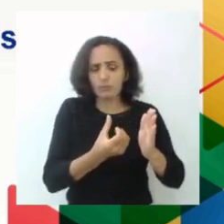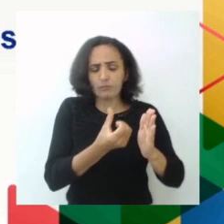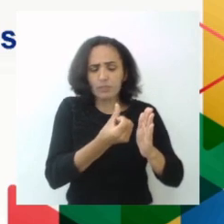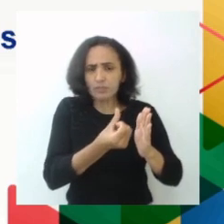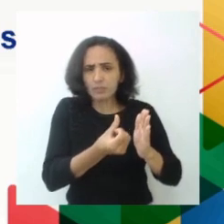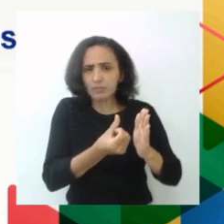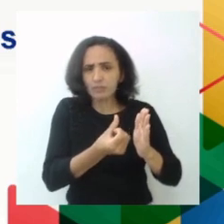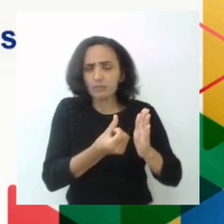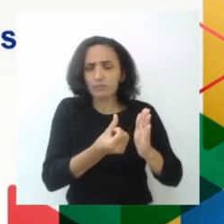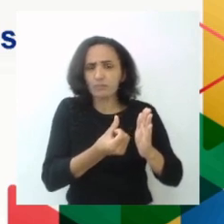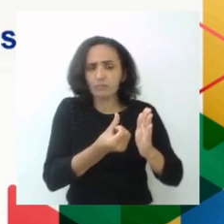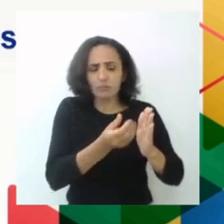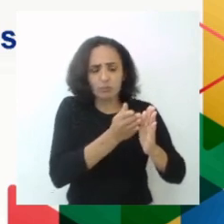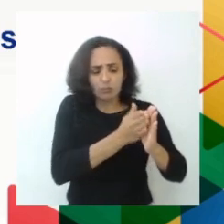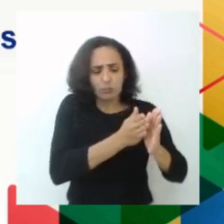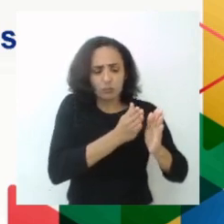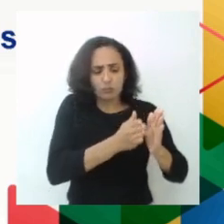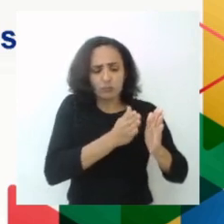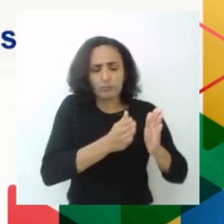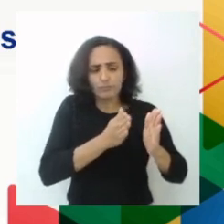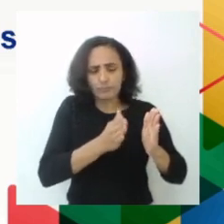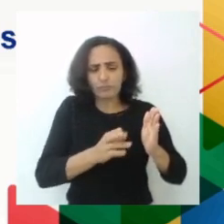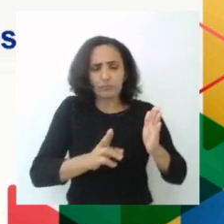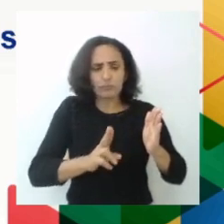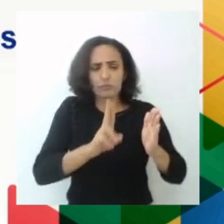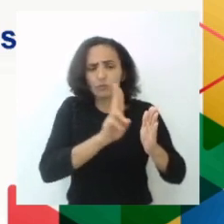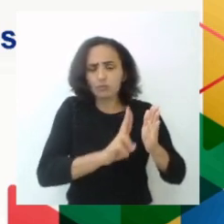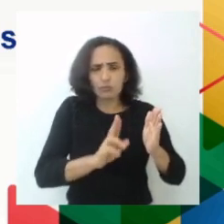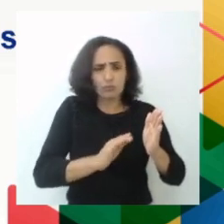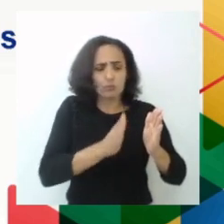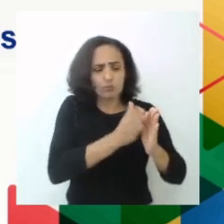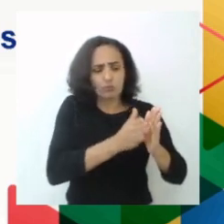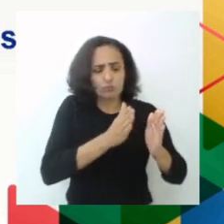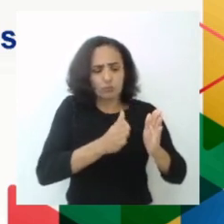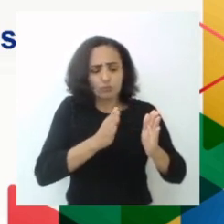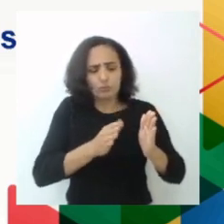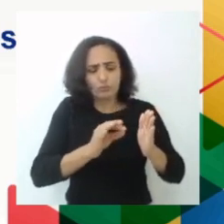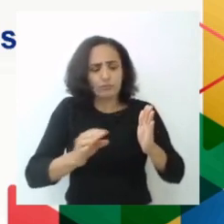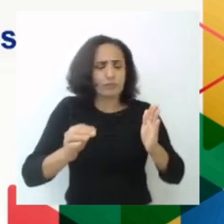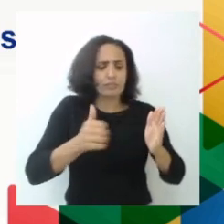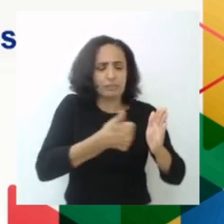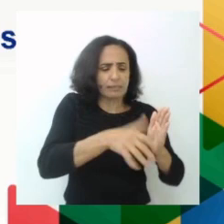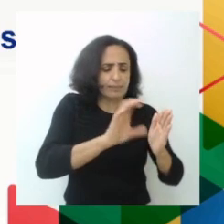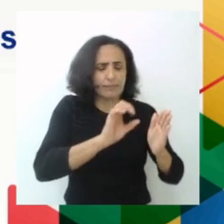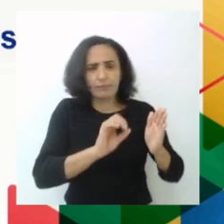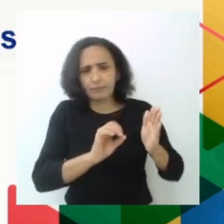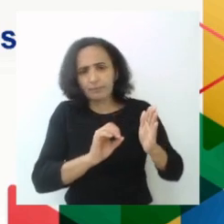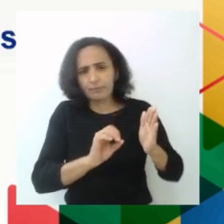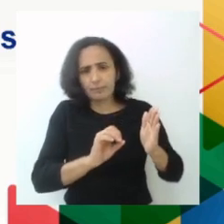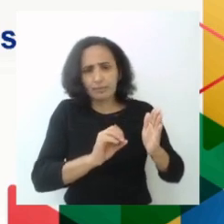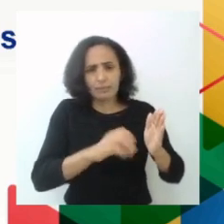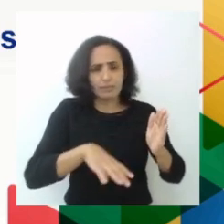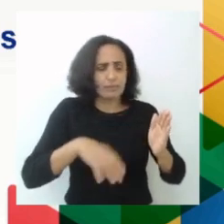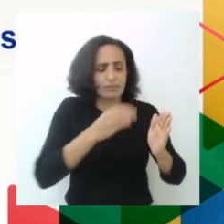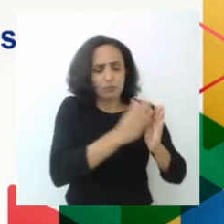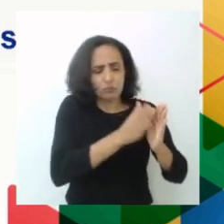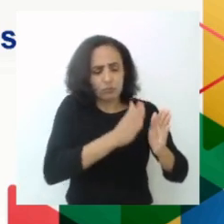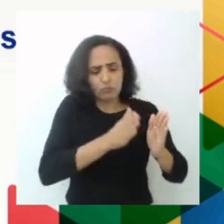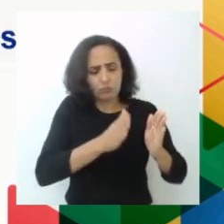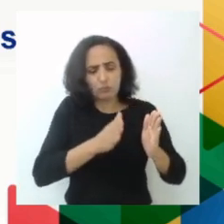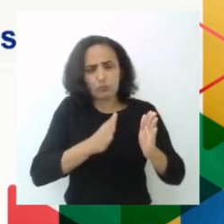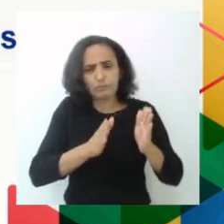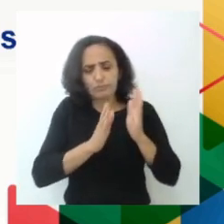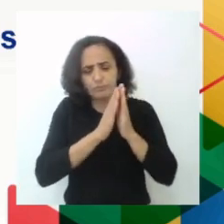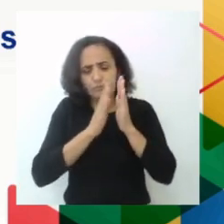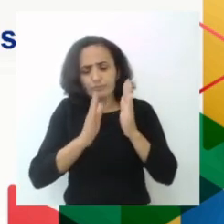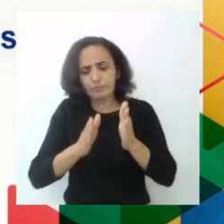vezes na ordem das unidades, 6 vezes na ordem das dezenas, 6 vezes na ordem das centenas e 6